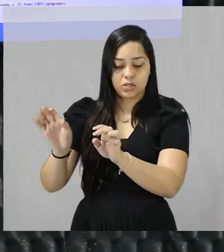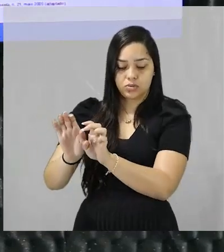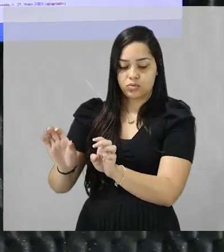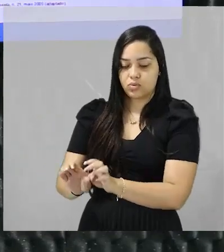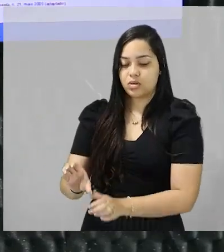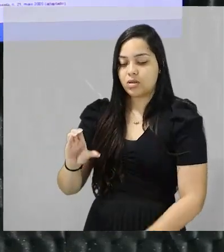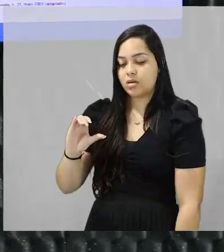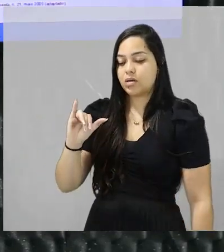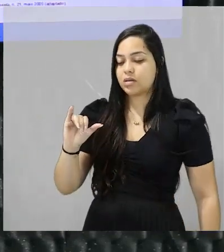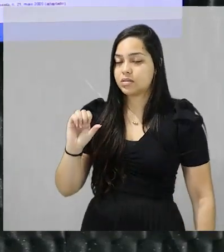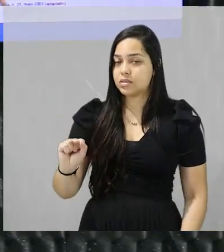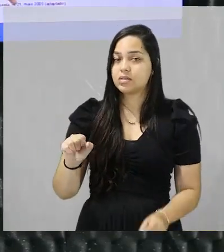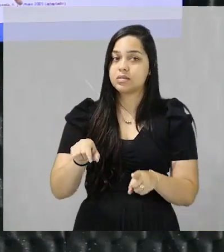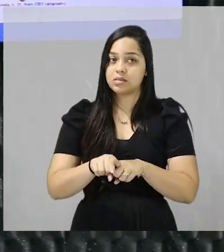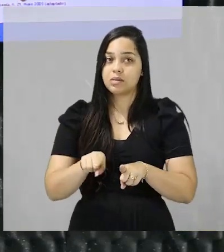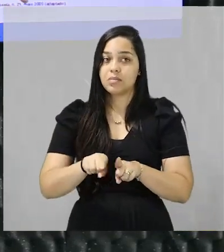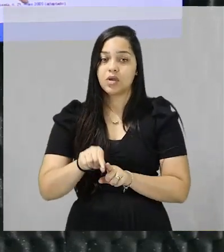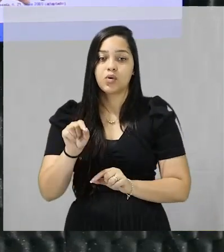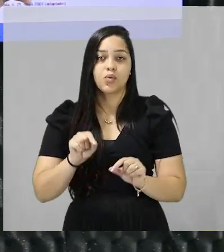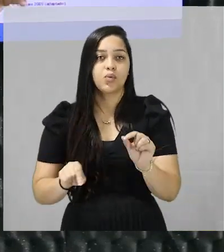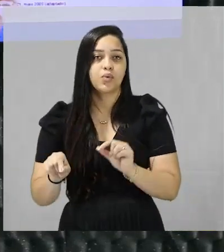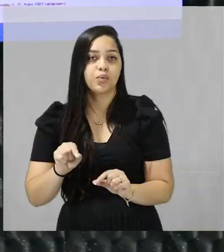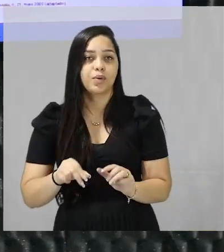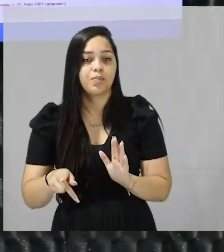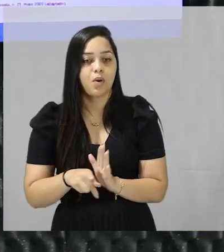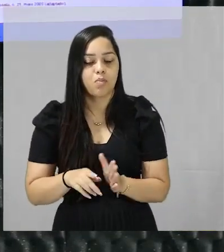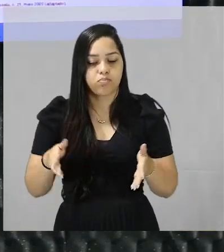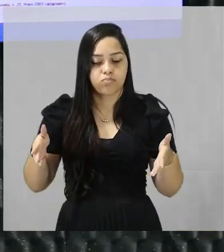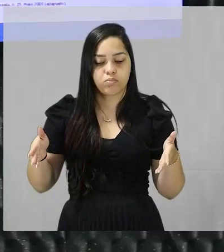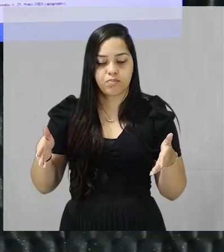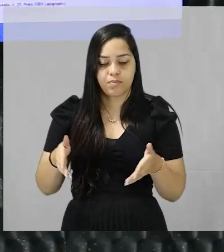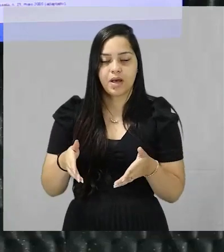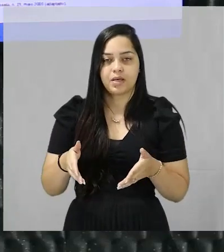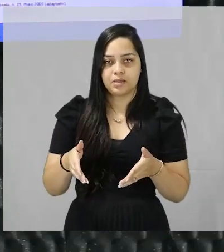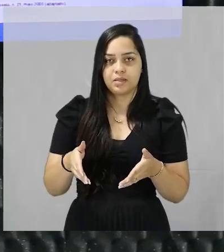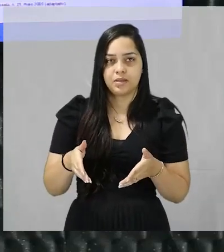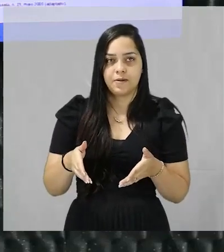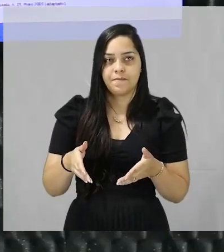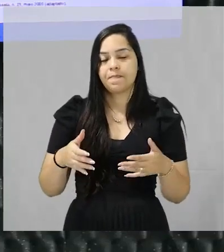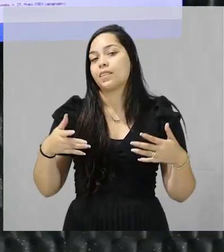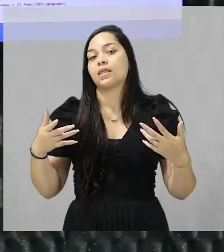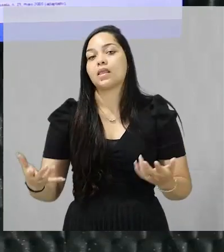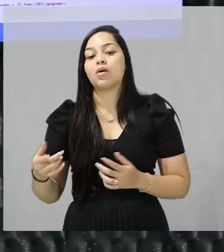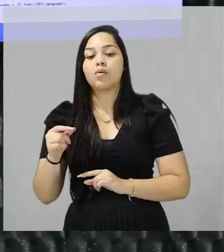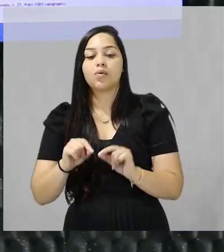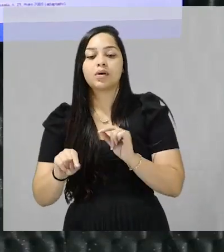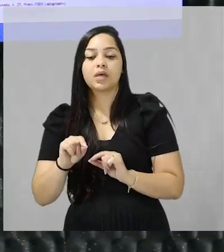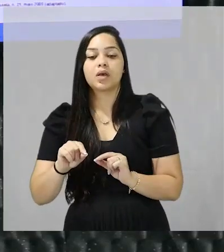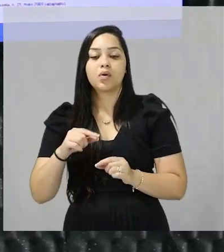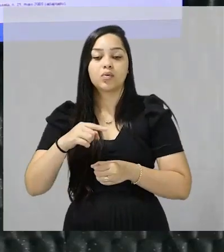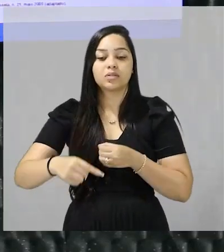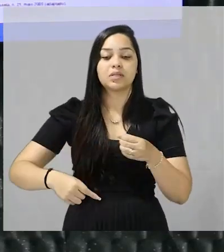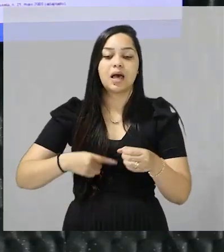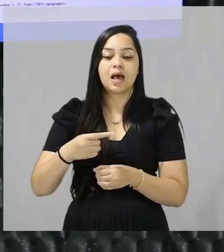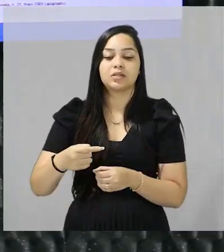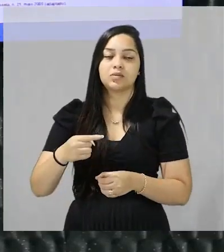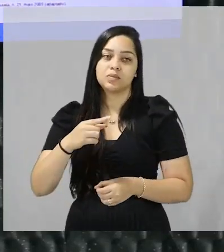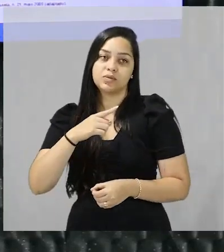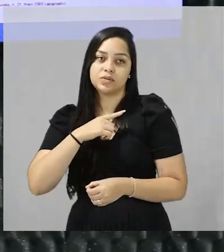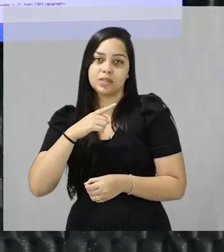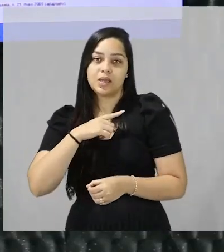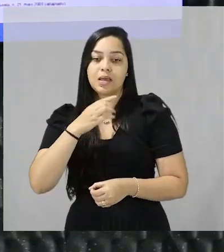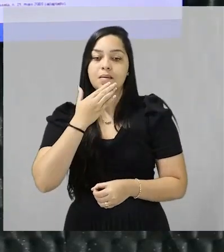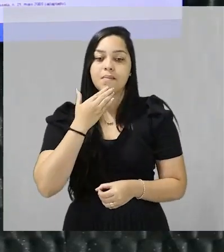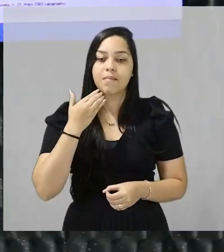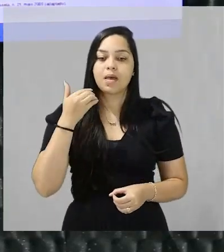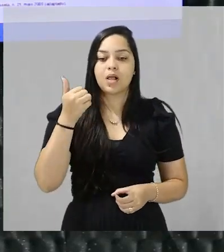cis, ela tende a ser mais compacta, ok? Então, os átomos, eles se acomodam